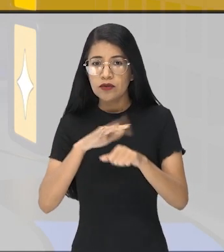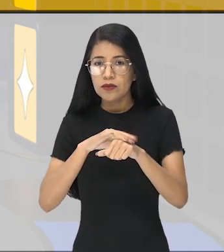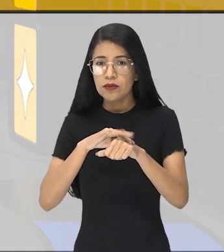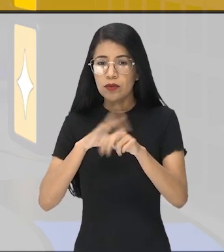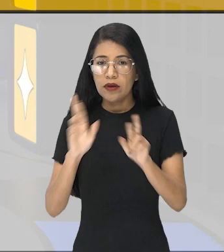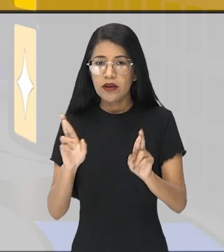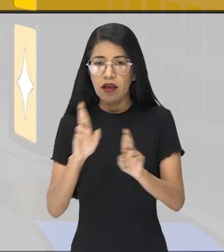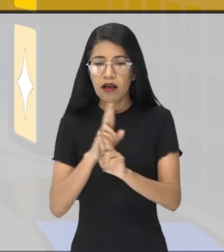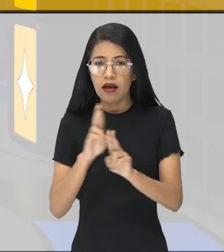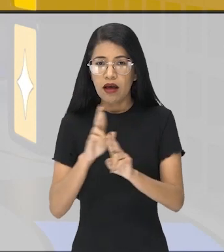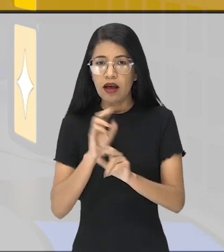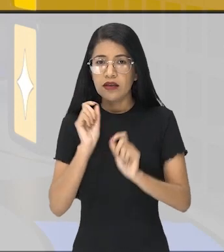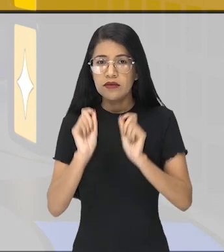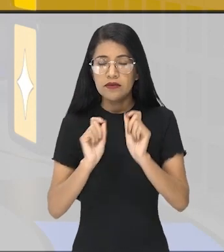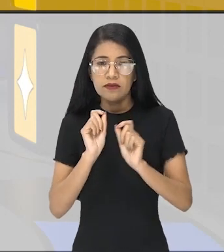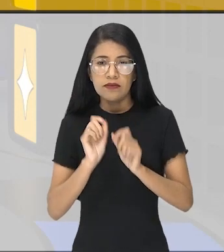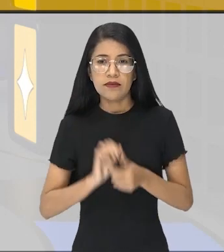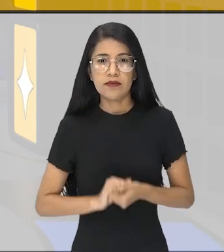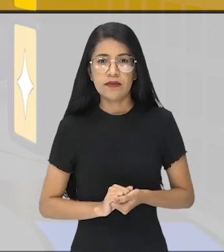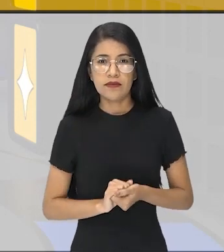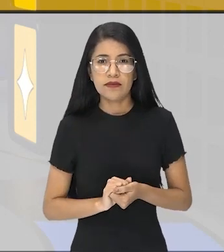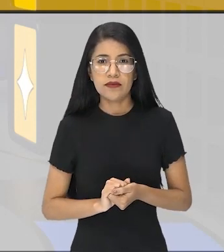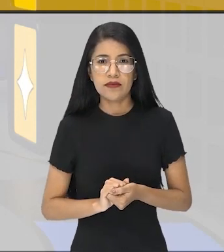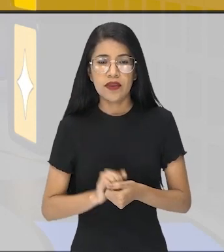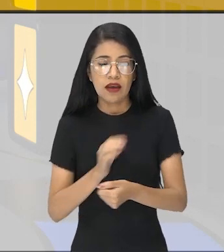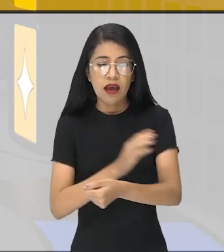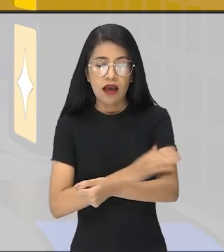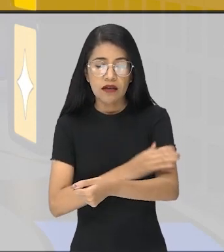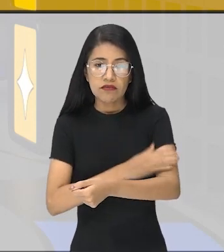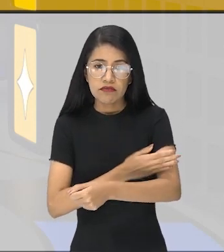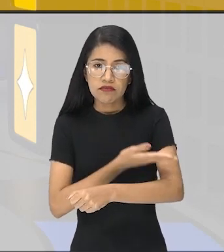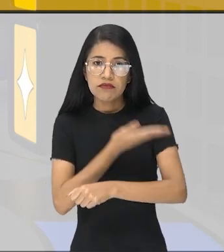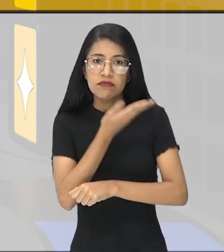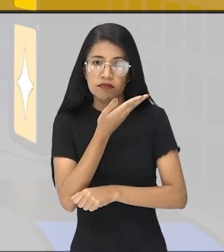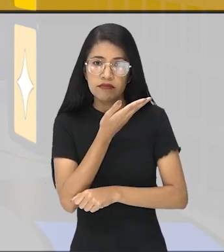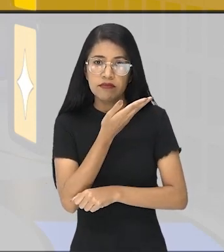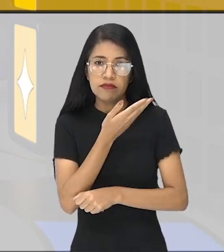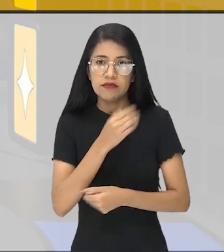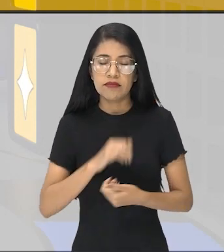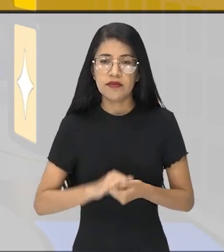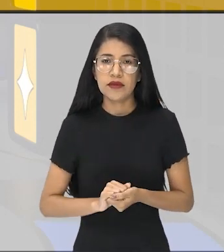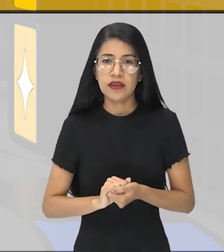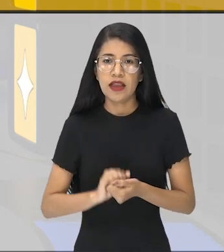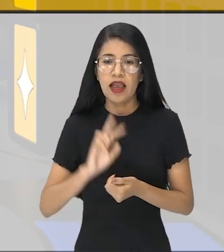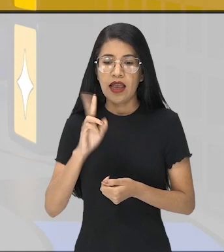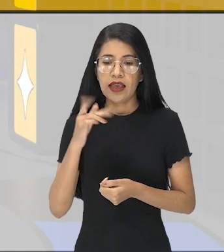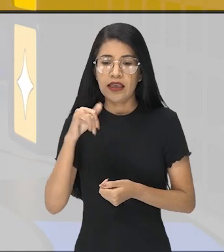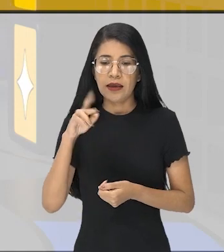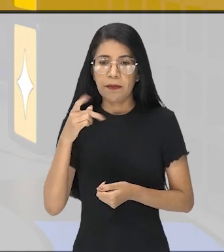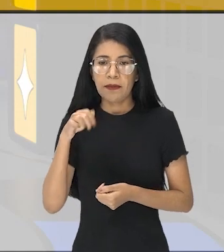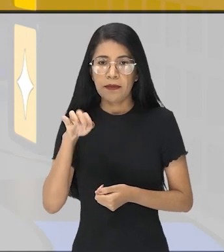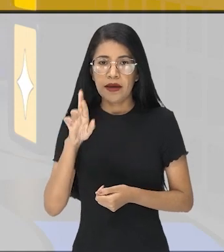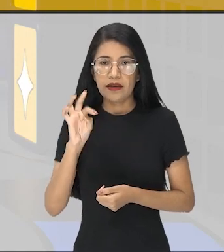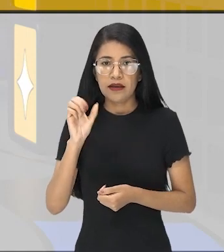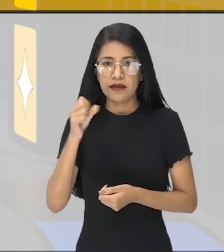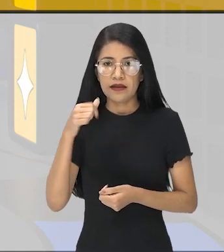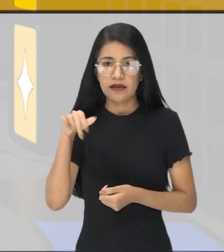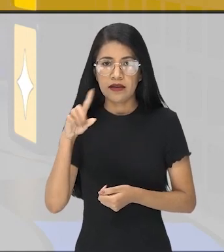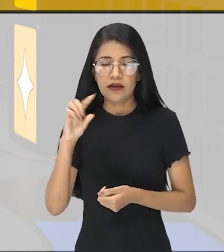associadas ao diabetes são a hipertensão arterial sistêmica, ou seja, popularmente conhecida como pressão